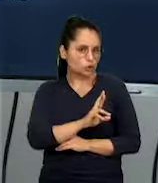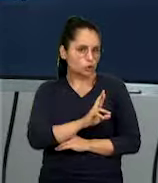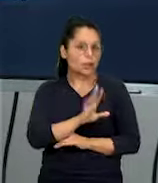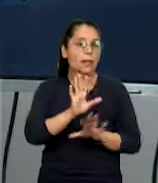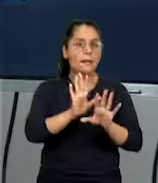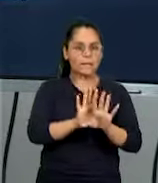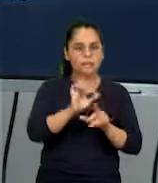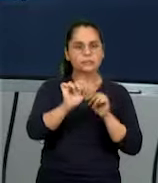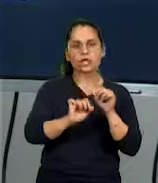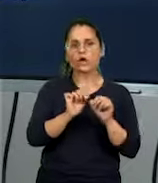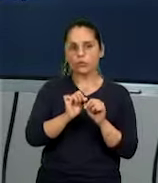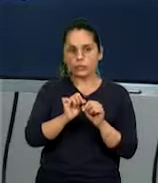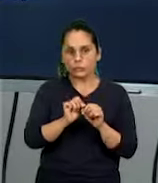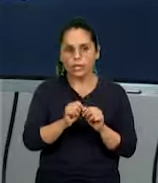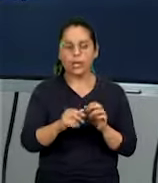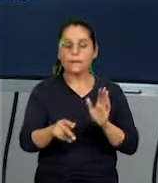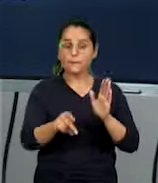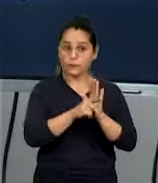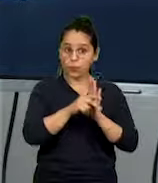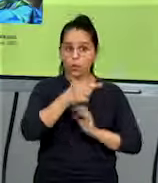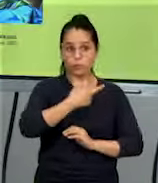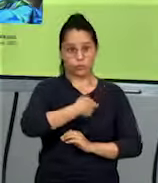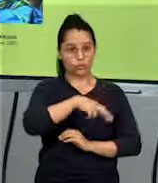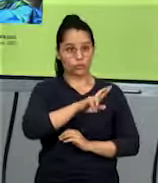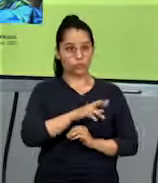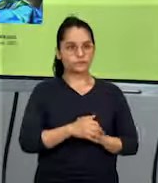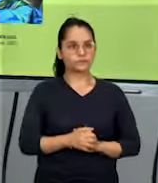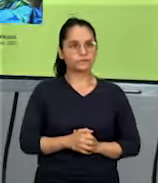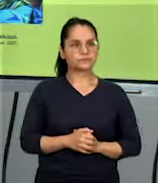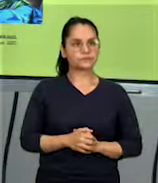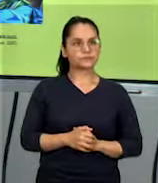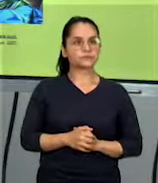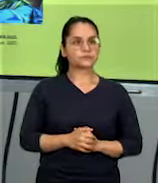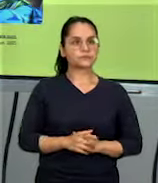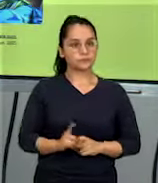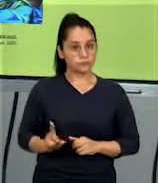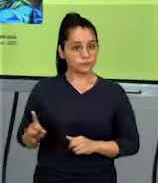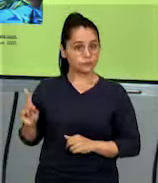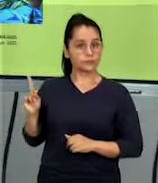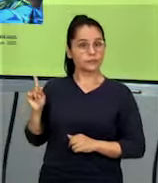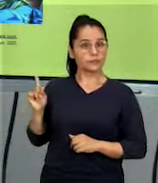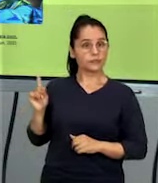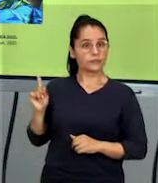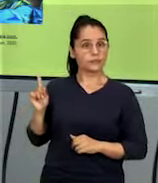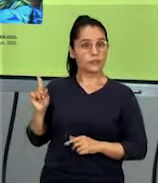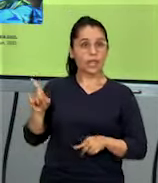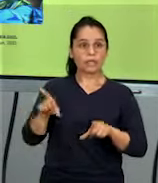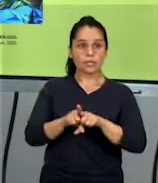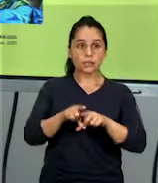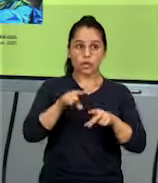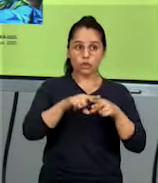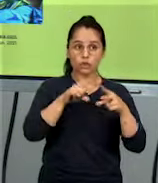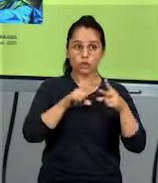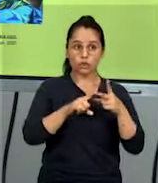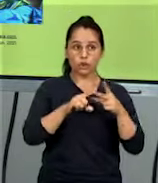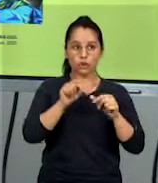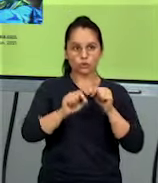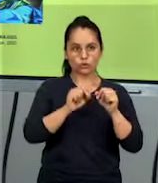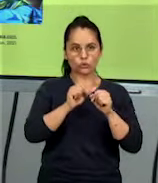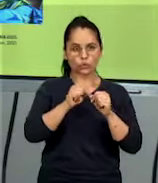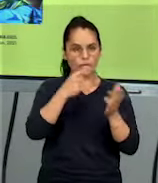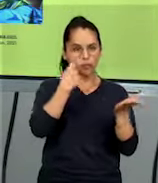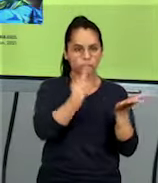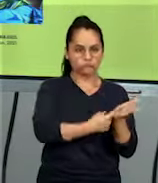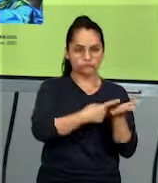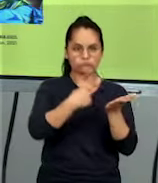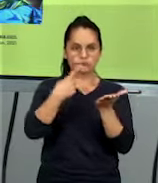mêsversário, são ritos propriamente religiosos. Aqui nós temos também 2 ritos de